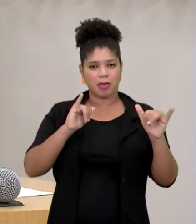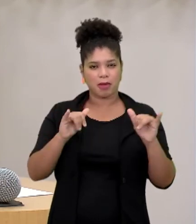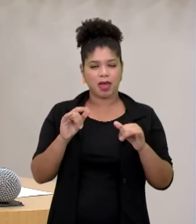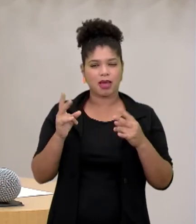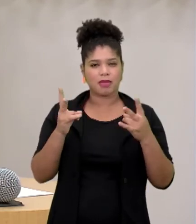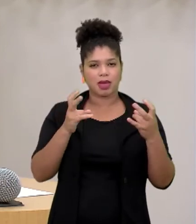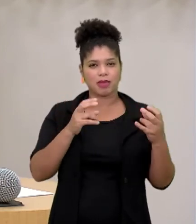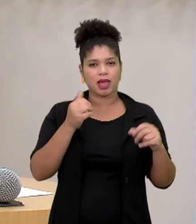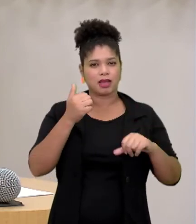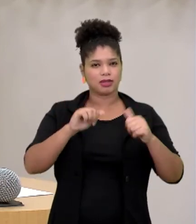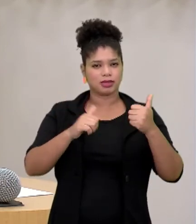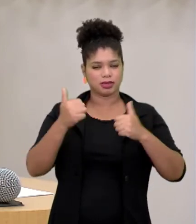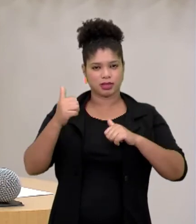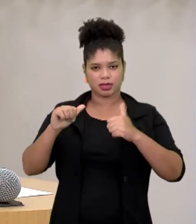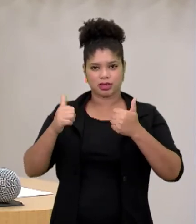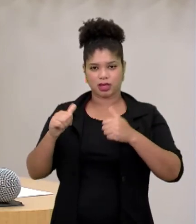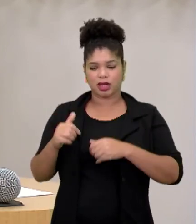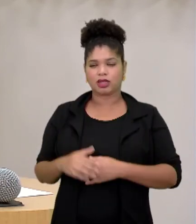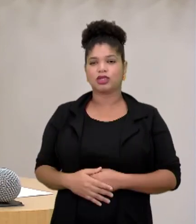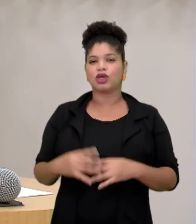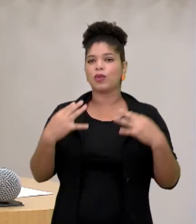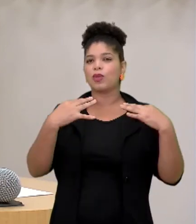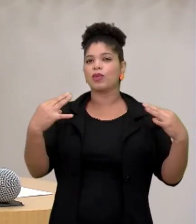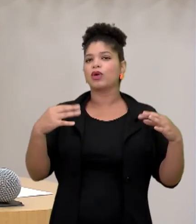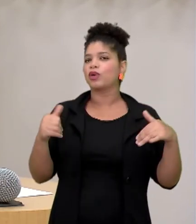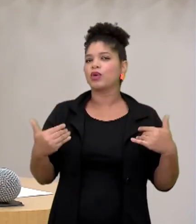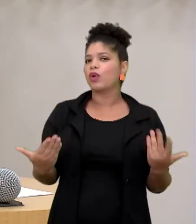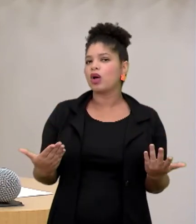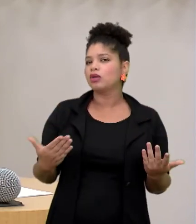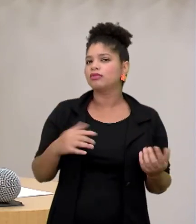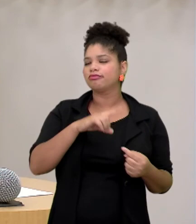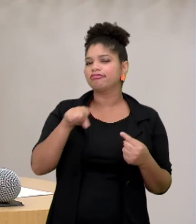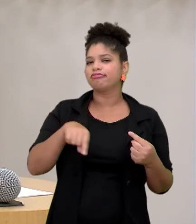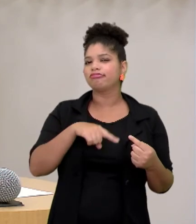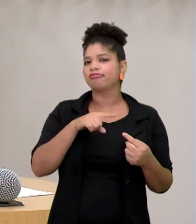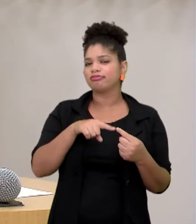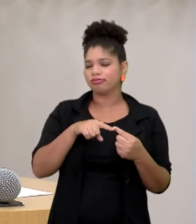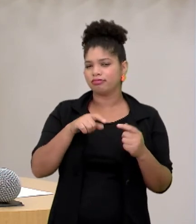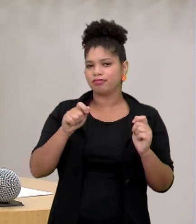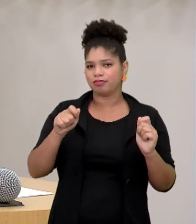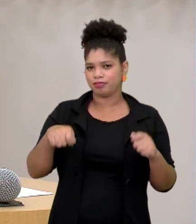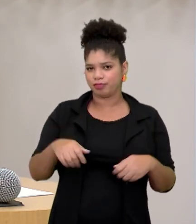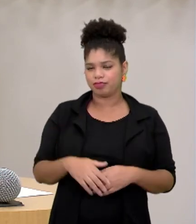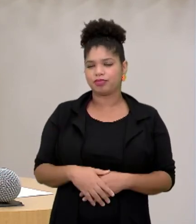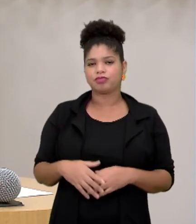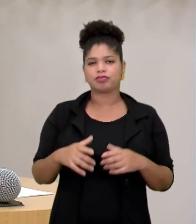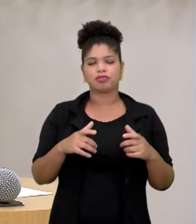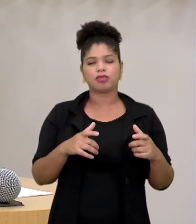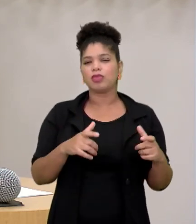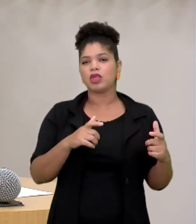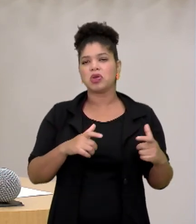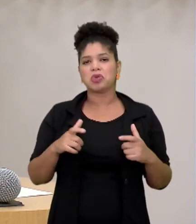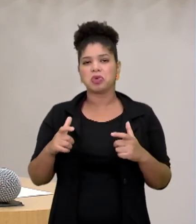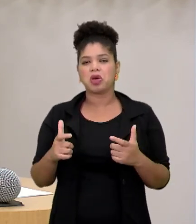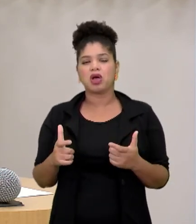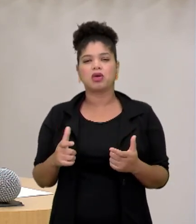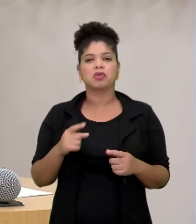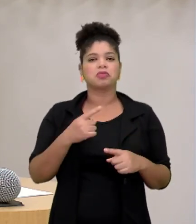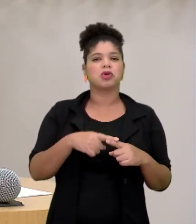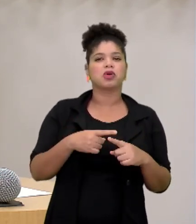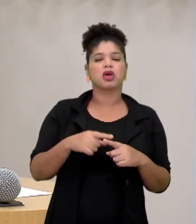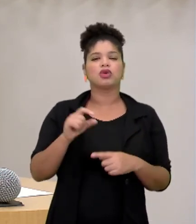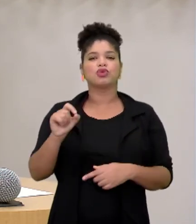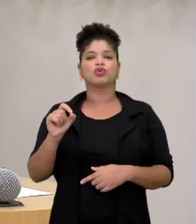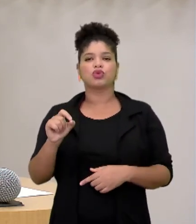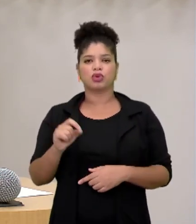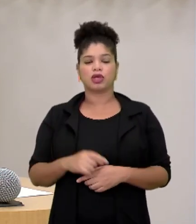analisando qual o público alvo, quem ele pode atingir, para quem, onde, por quê, porque nós vamos